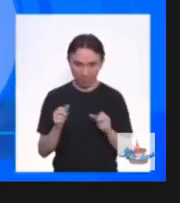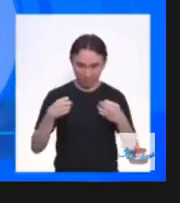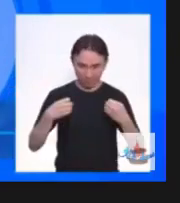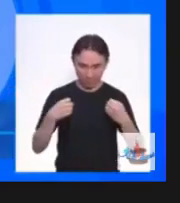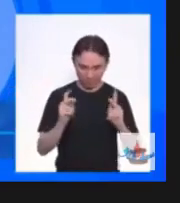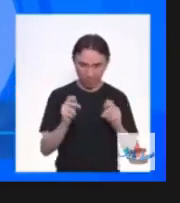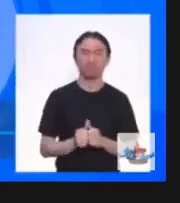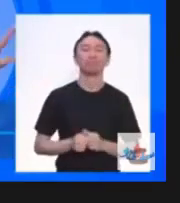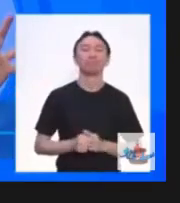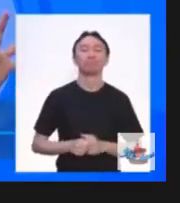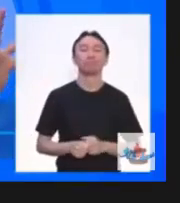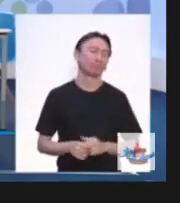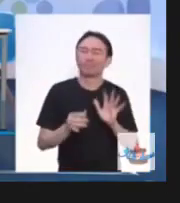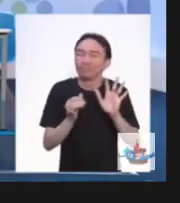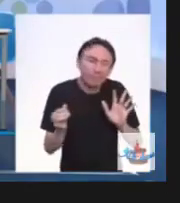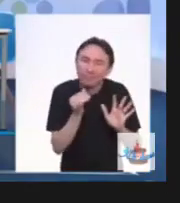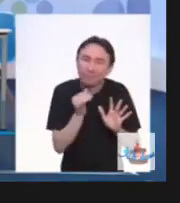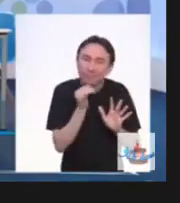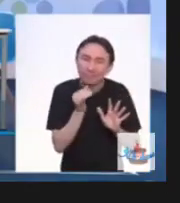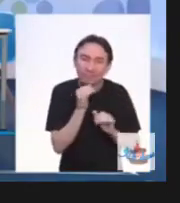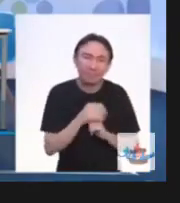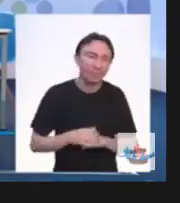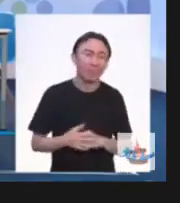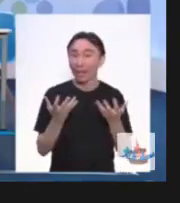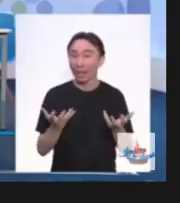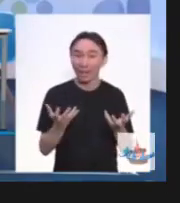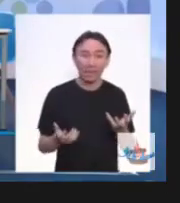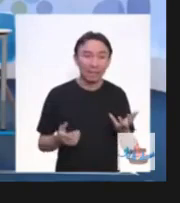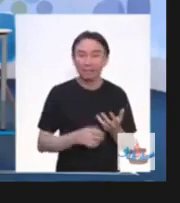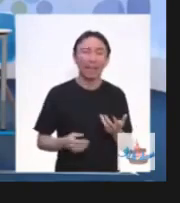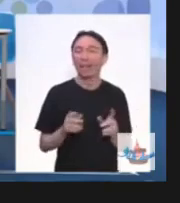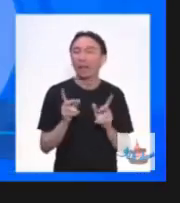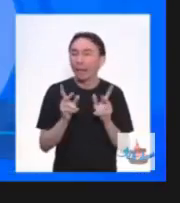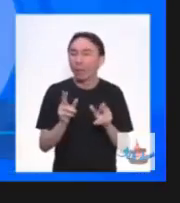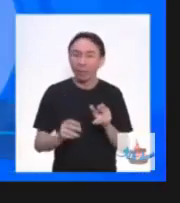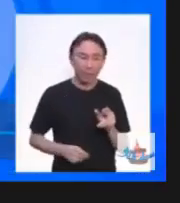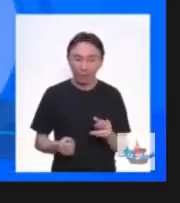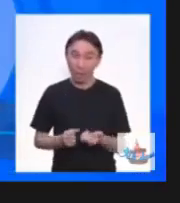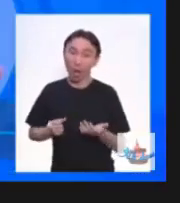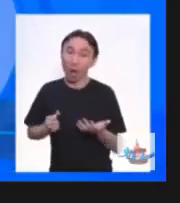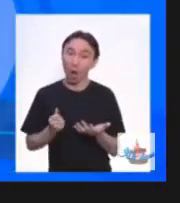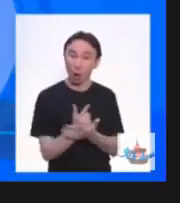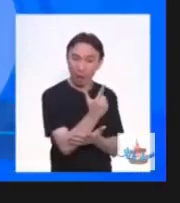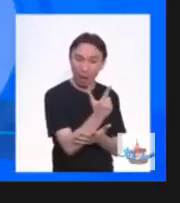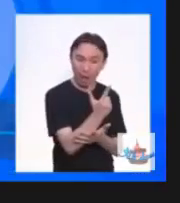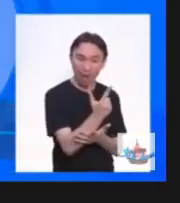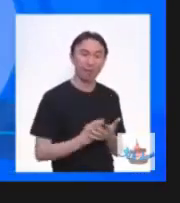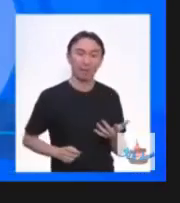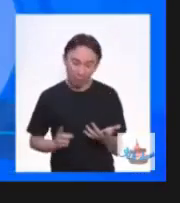Bom, vamos supor, isso aqui a gente precisa explicar do ponto de vista de importação e exportação. Quando eu